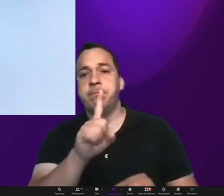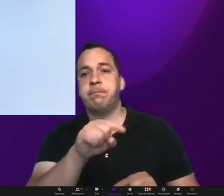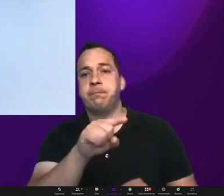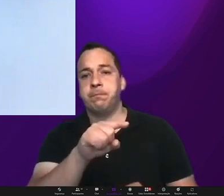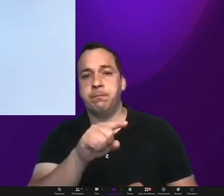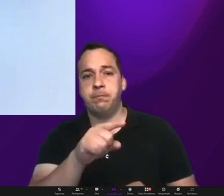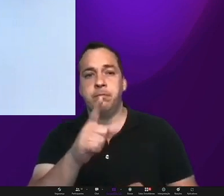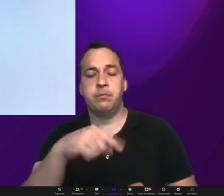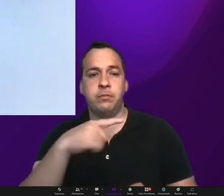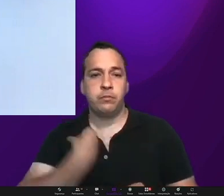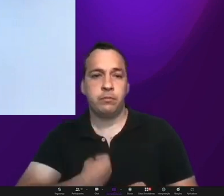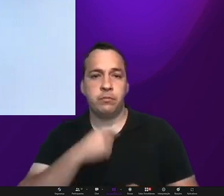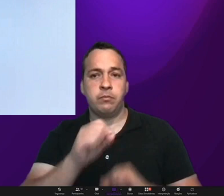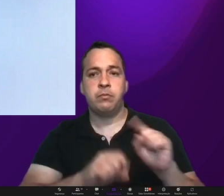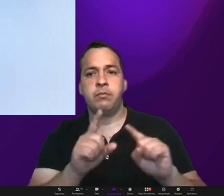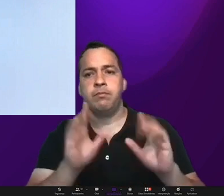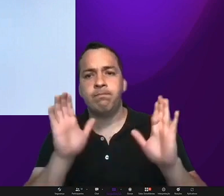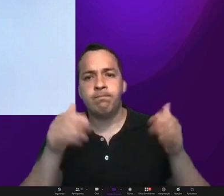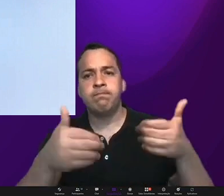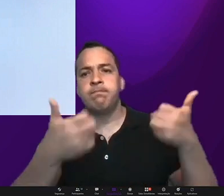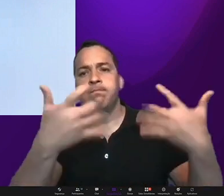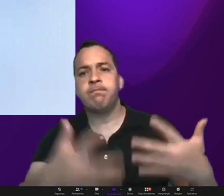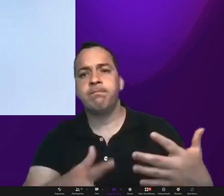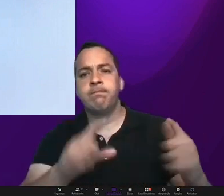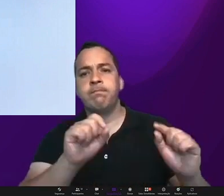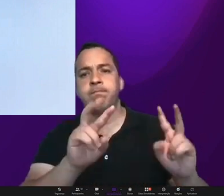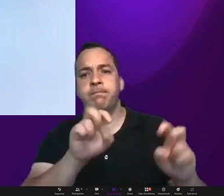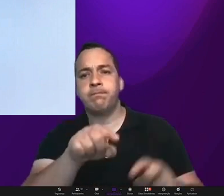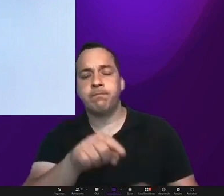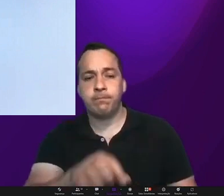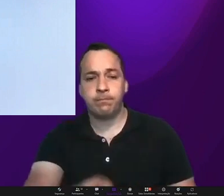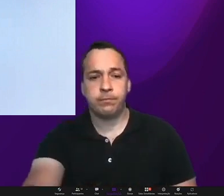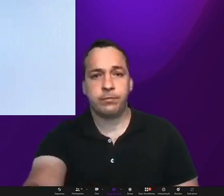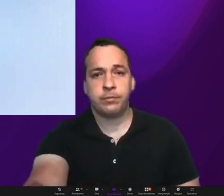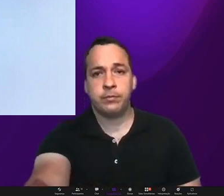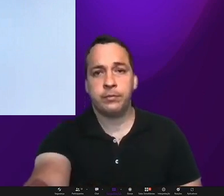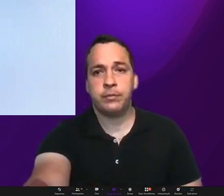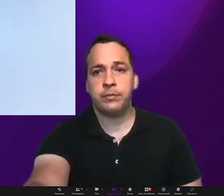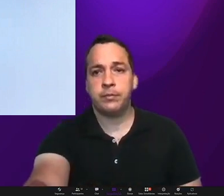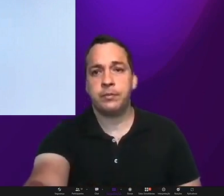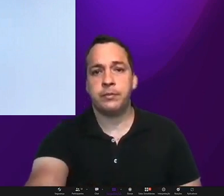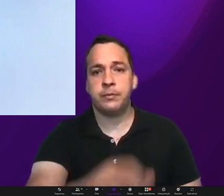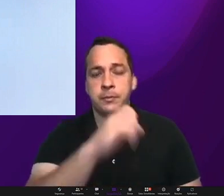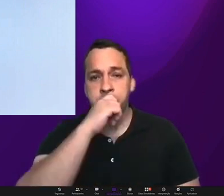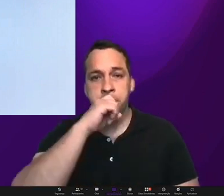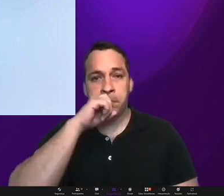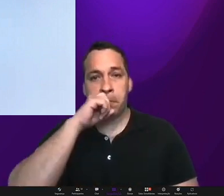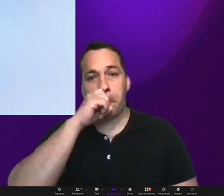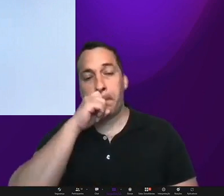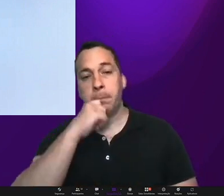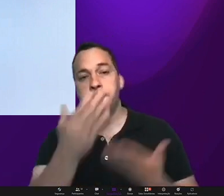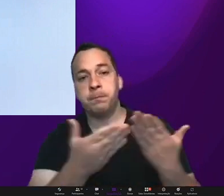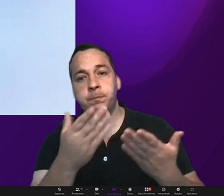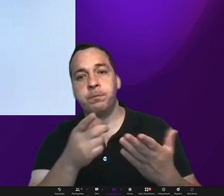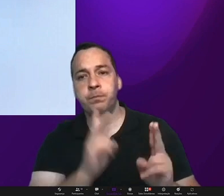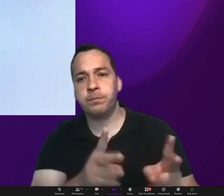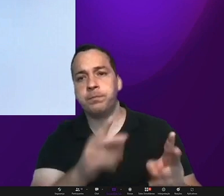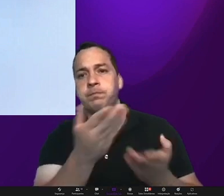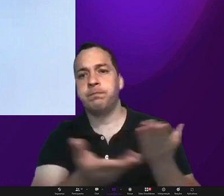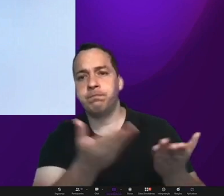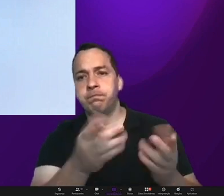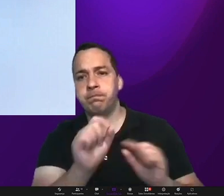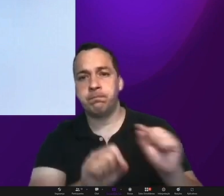nós estejamos especificamente falando sobre a terapia contínua,